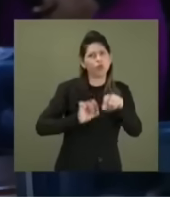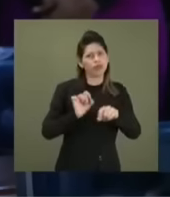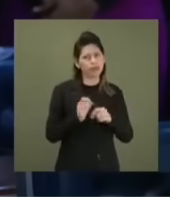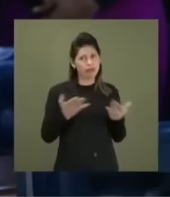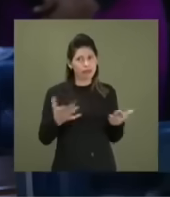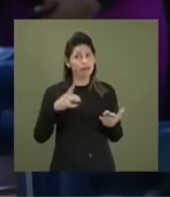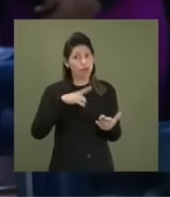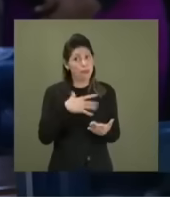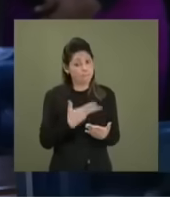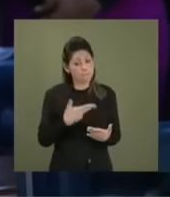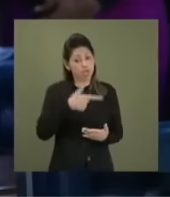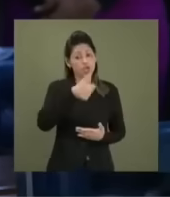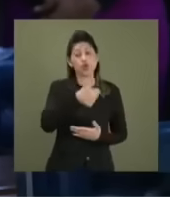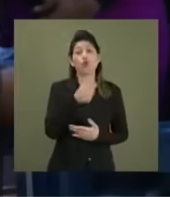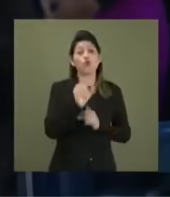de direita.